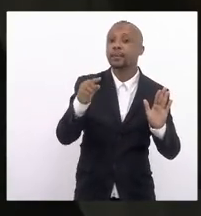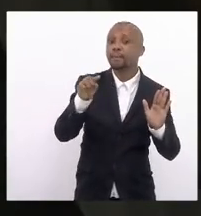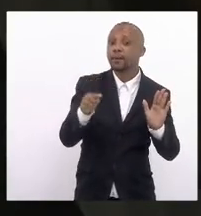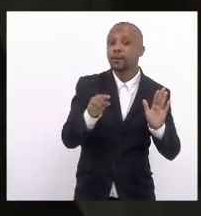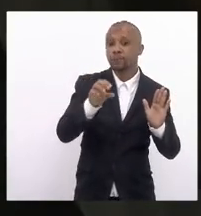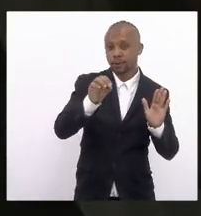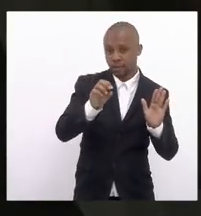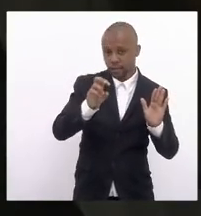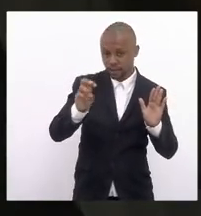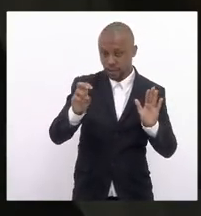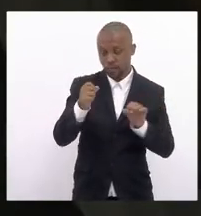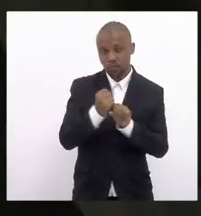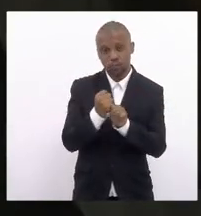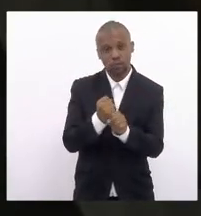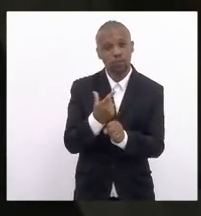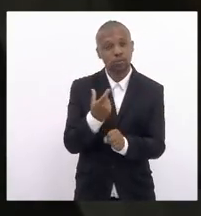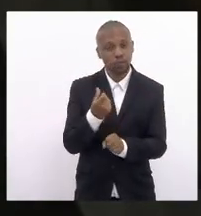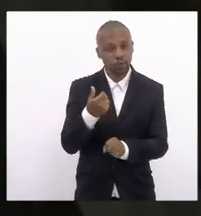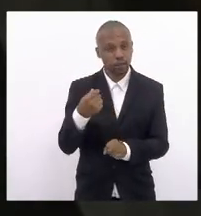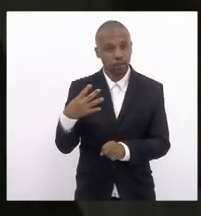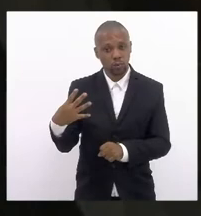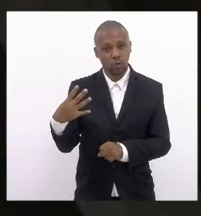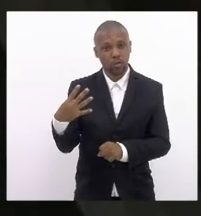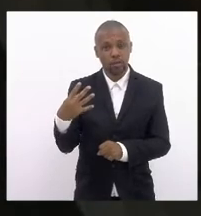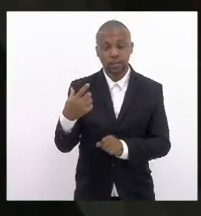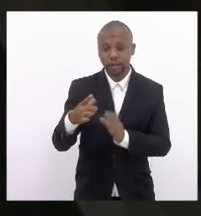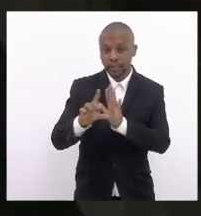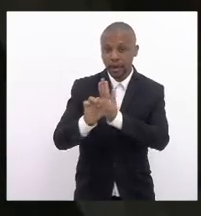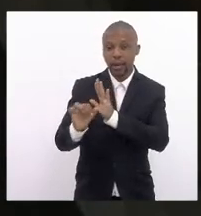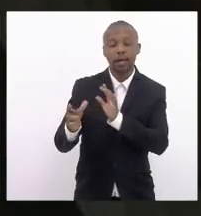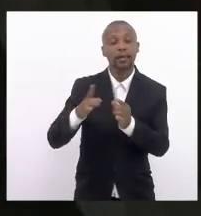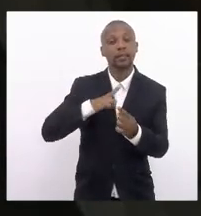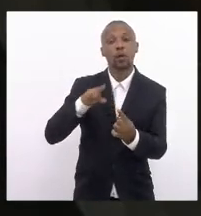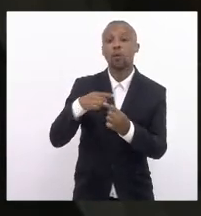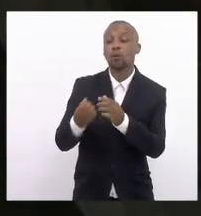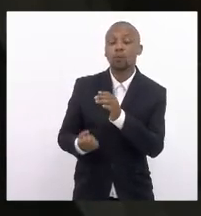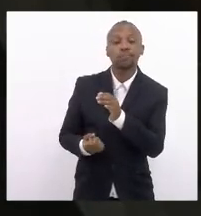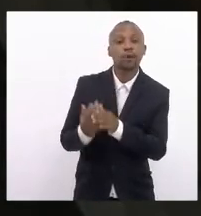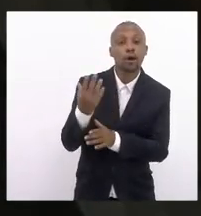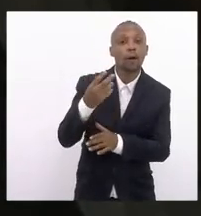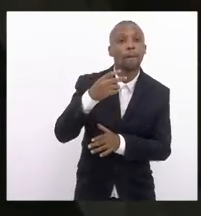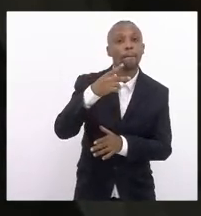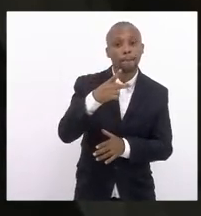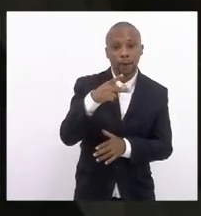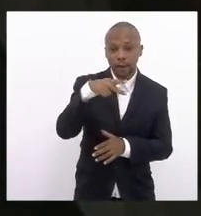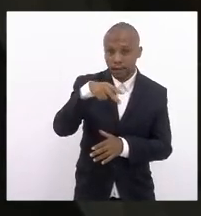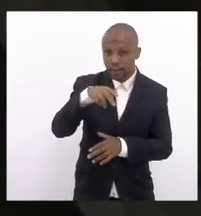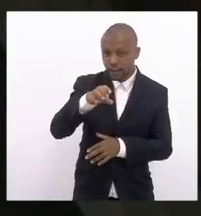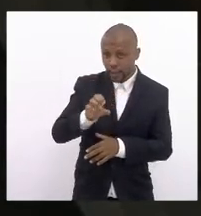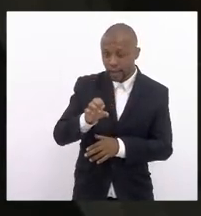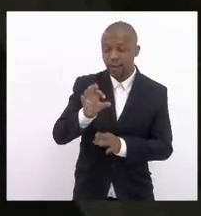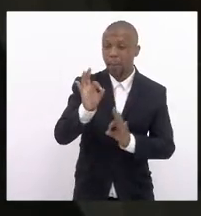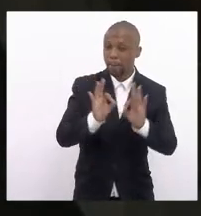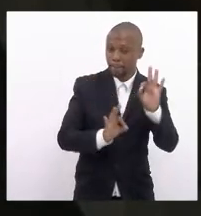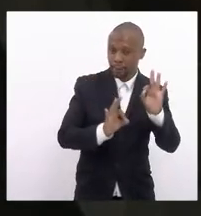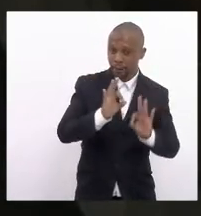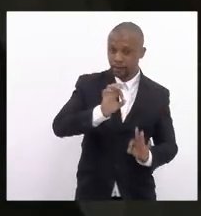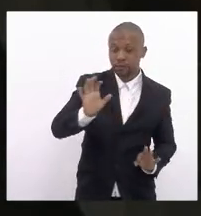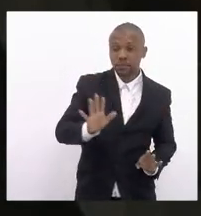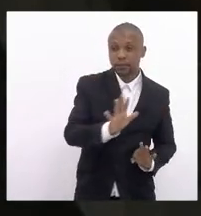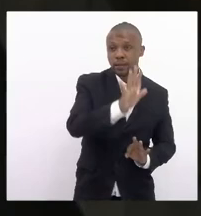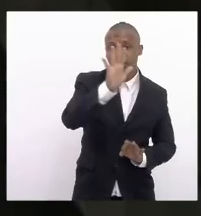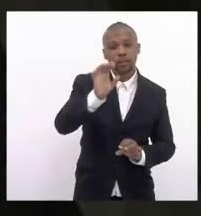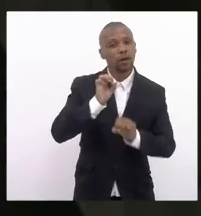de 2014, que é a lei que instituiu o Plano Nacional de Educação e que